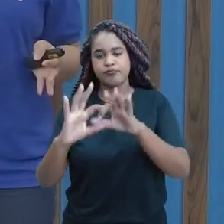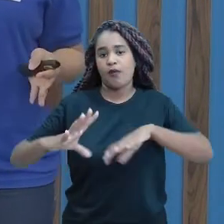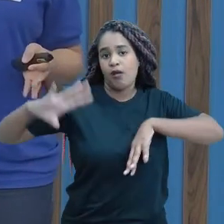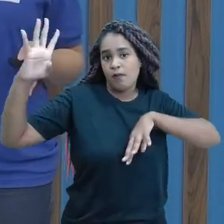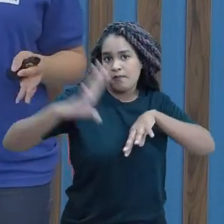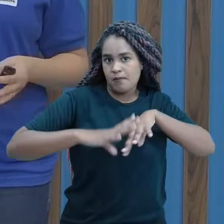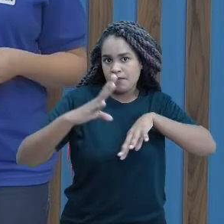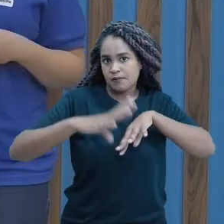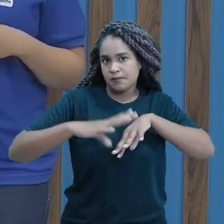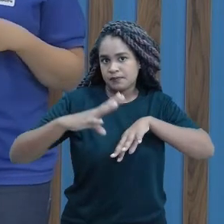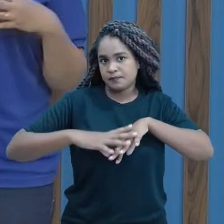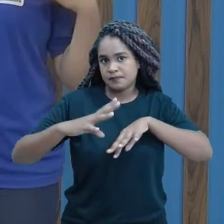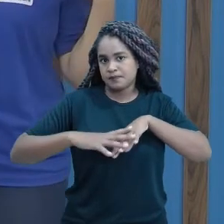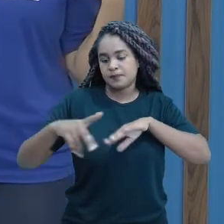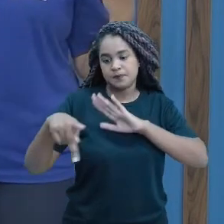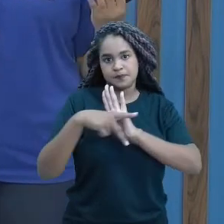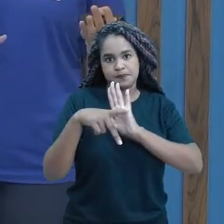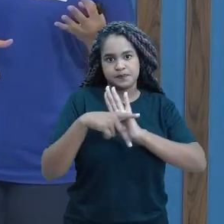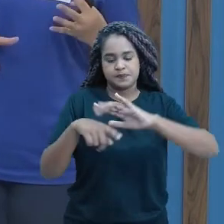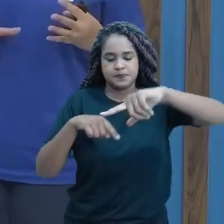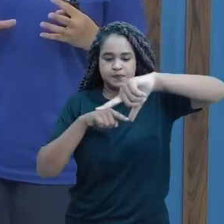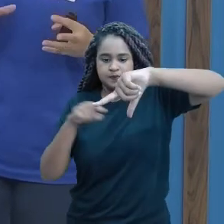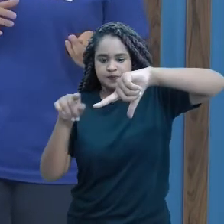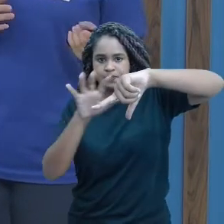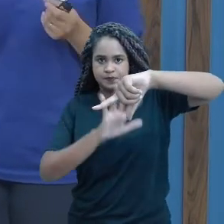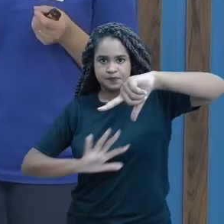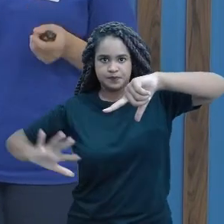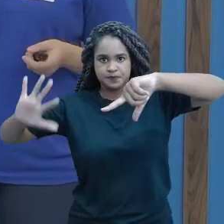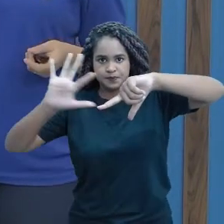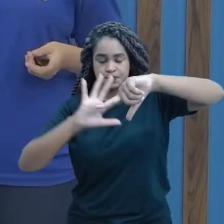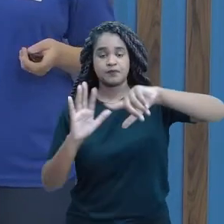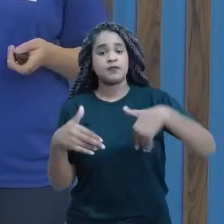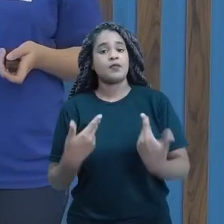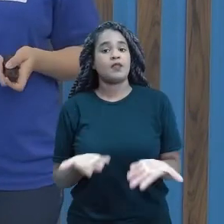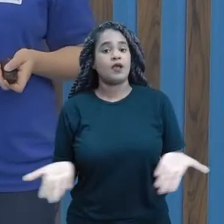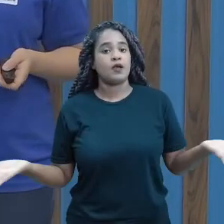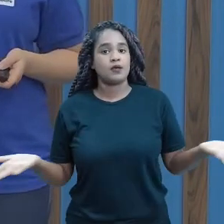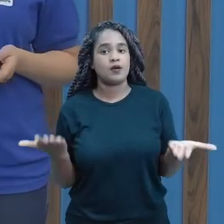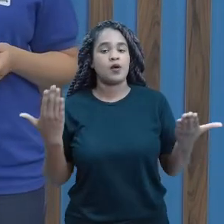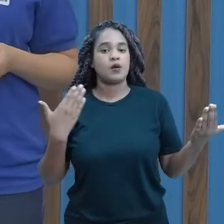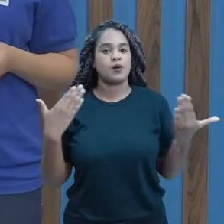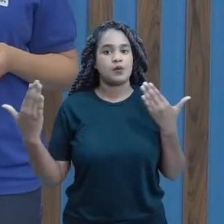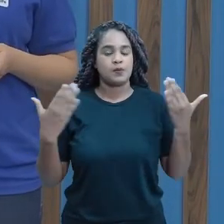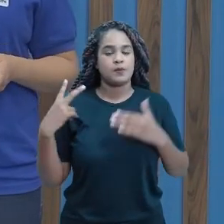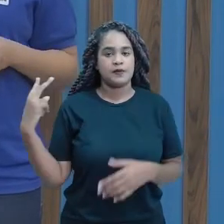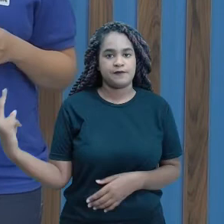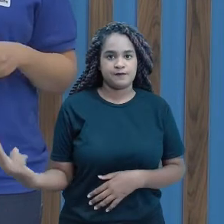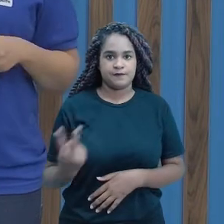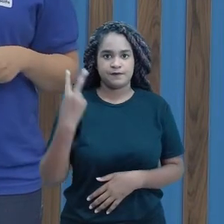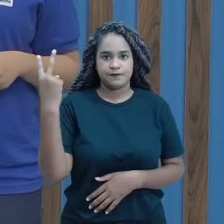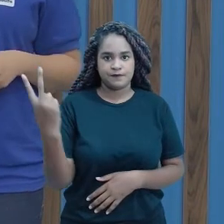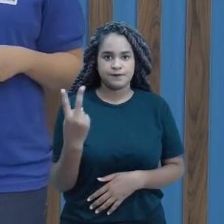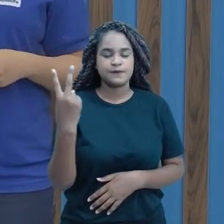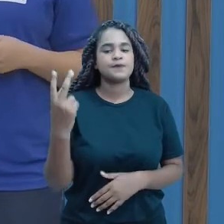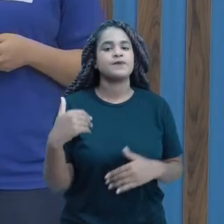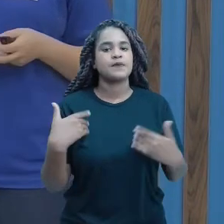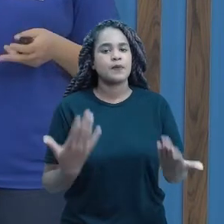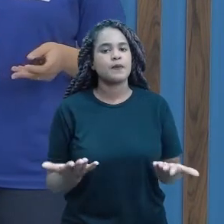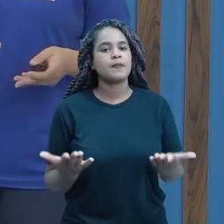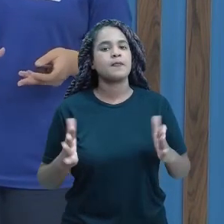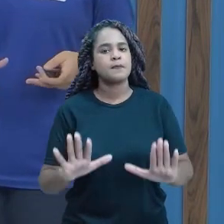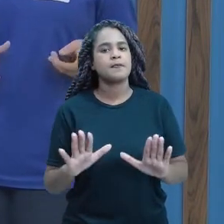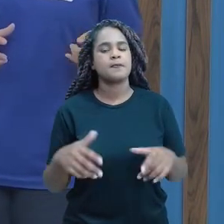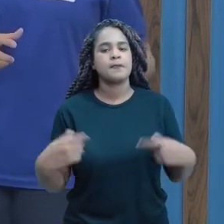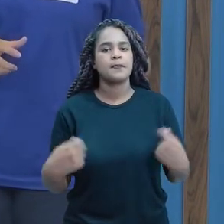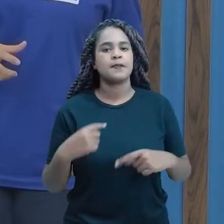matemáticas entre elas. A partir de agora, a gente vai começar a comparar os valores desses tamanhos, mas para isso, a gente precisa